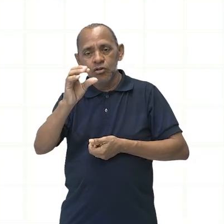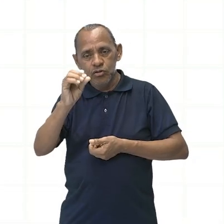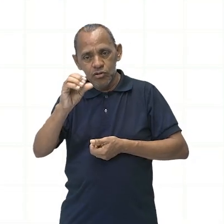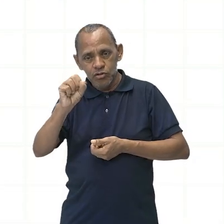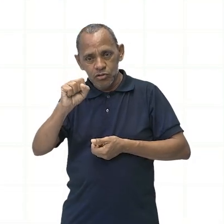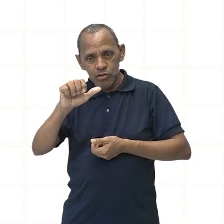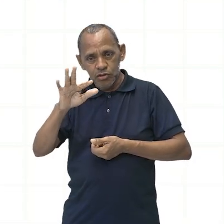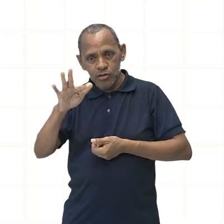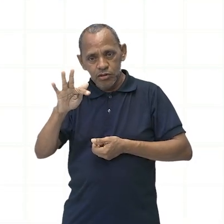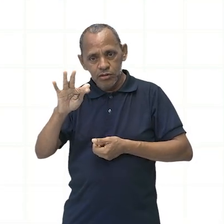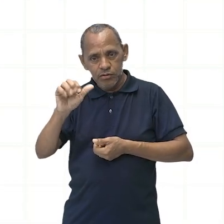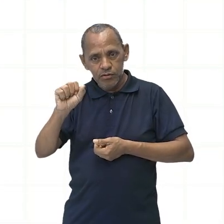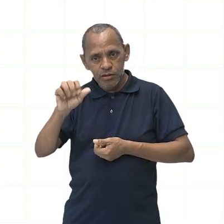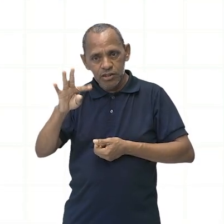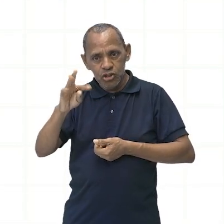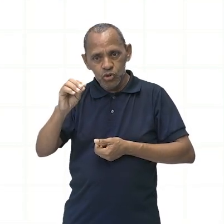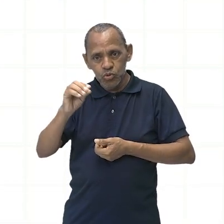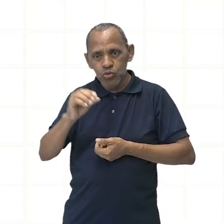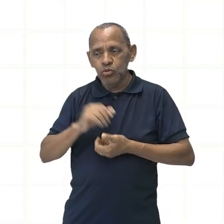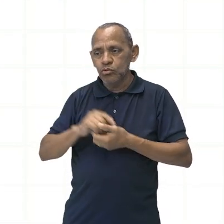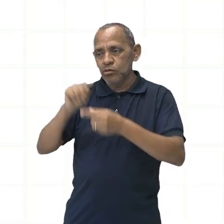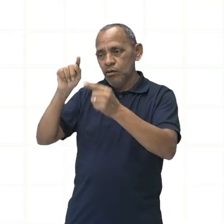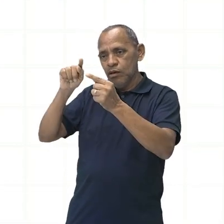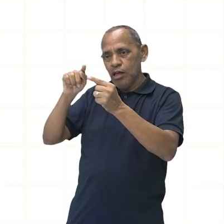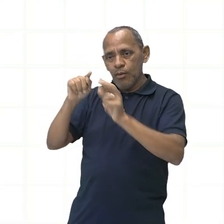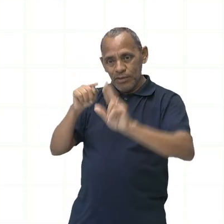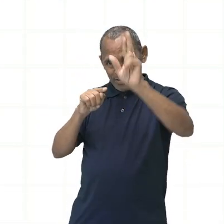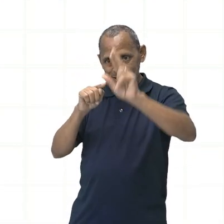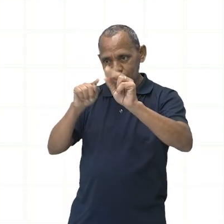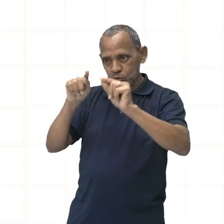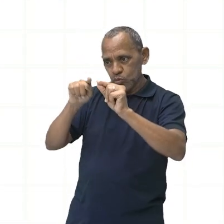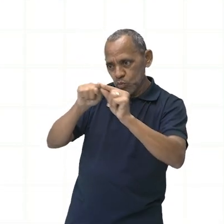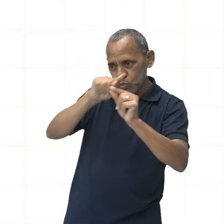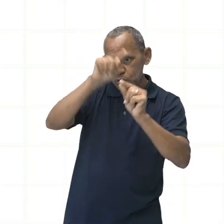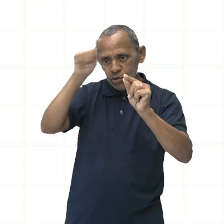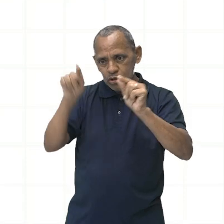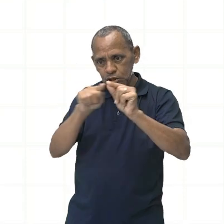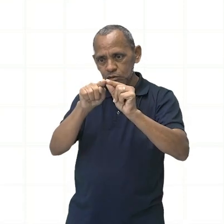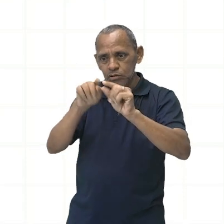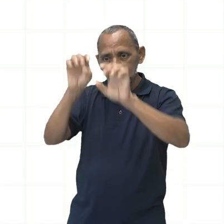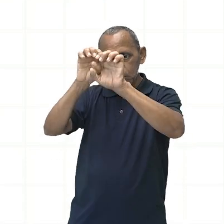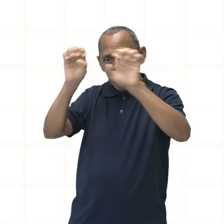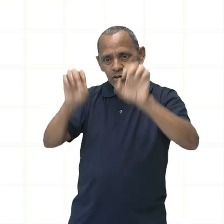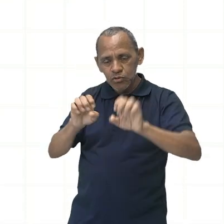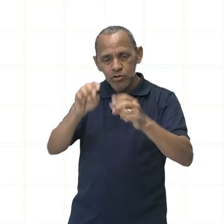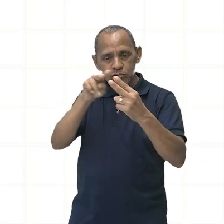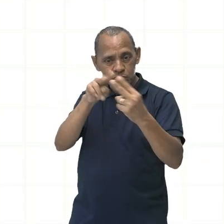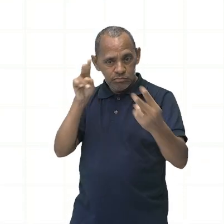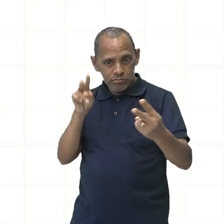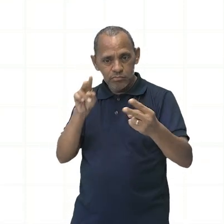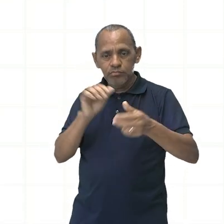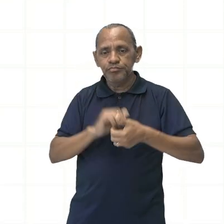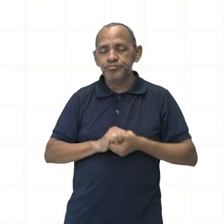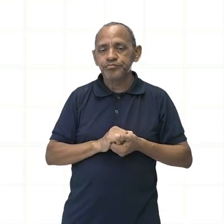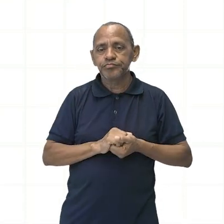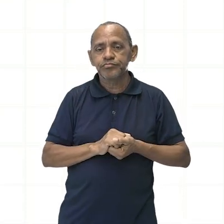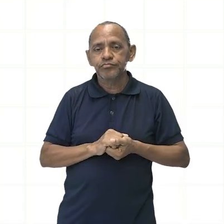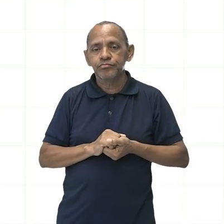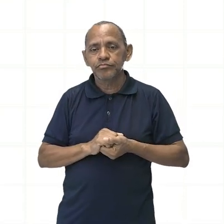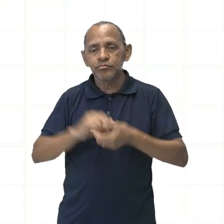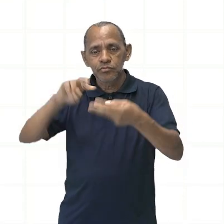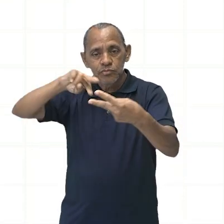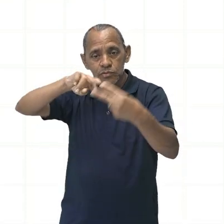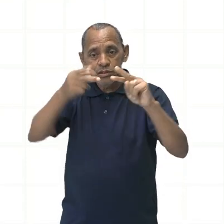representado aqui por esse segmento, esse círculo. Então, essa é a estrutura do nosso DNA. Então, a partir que a